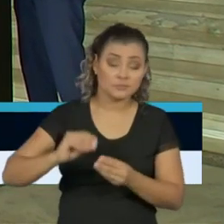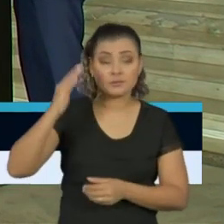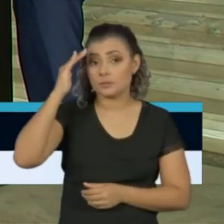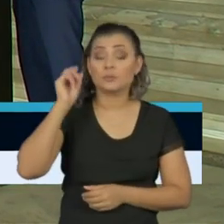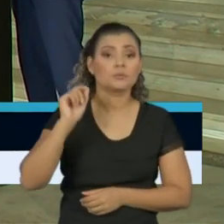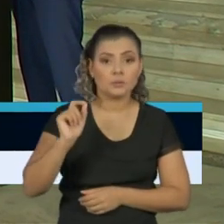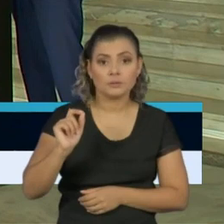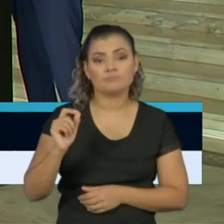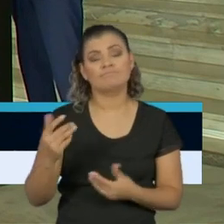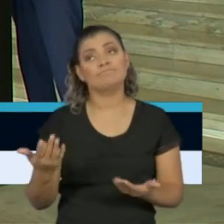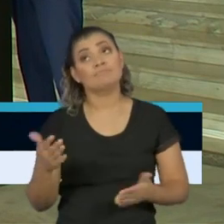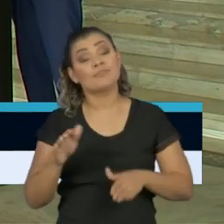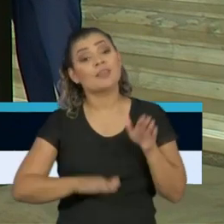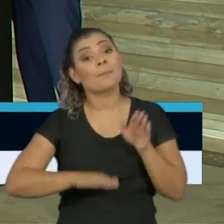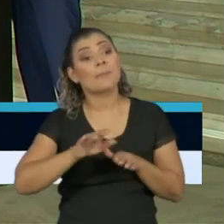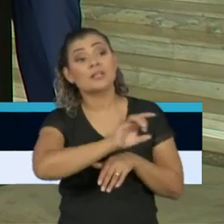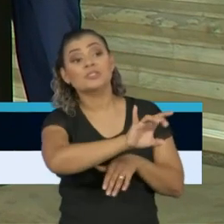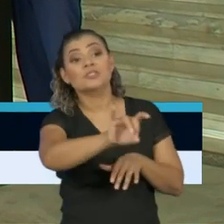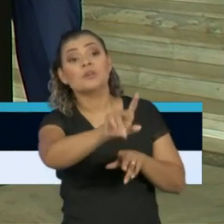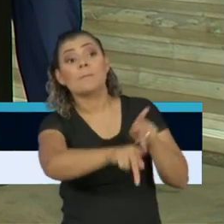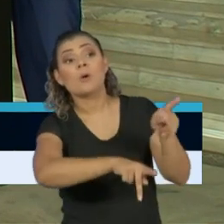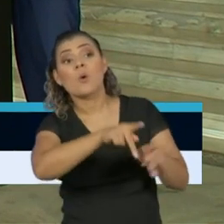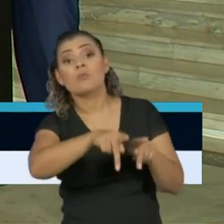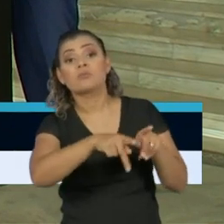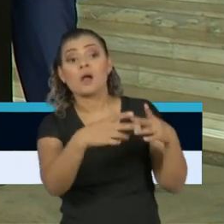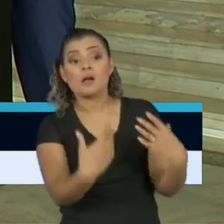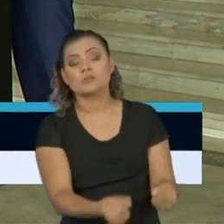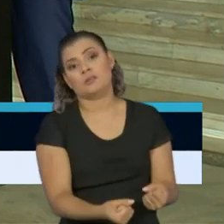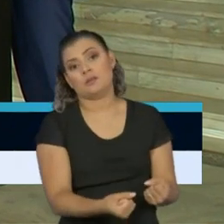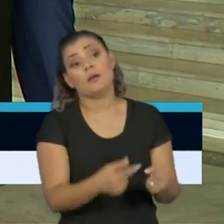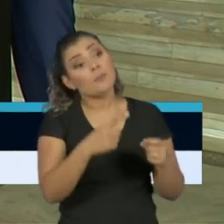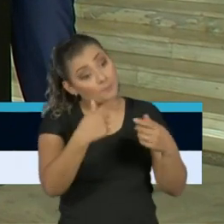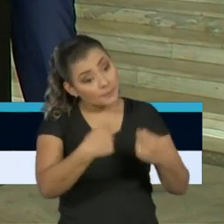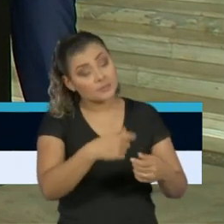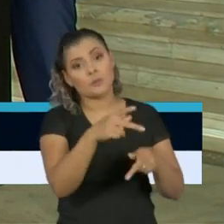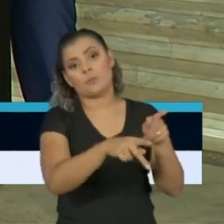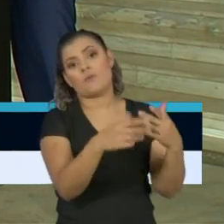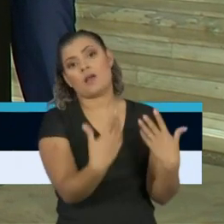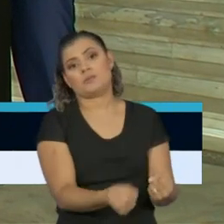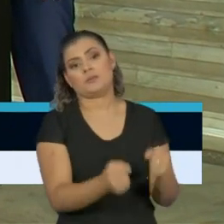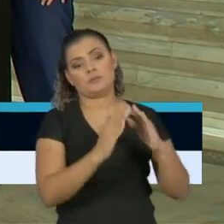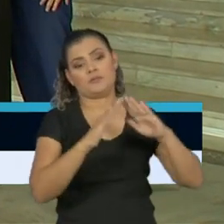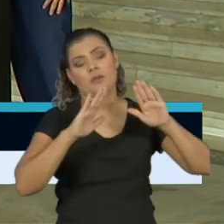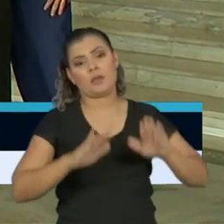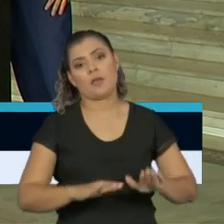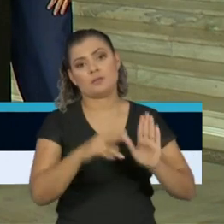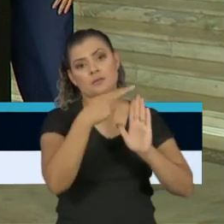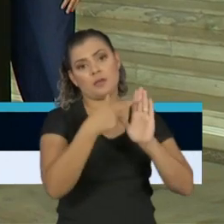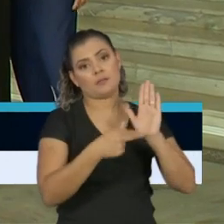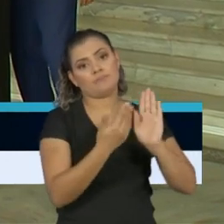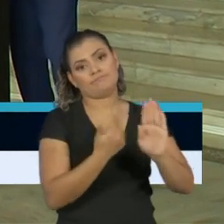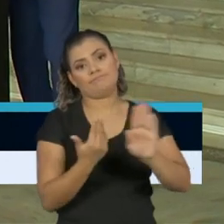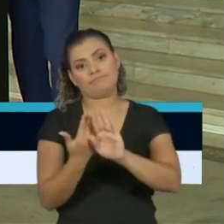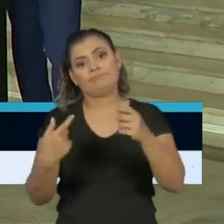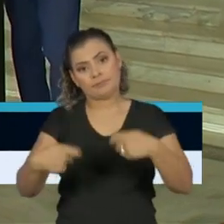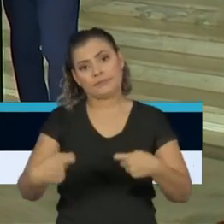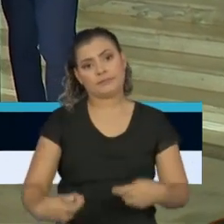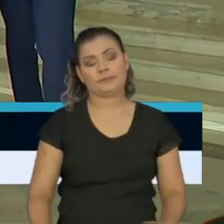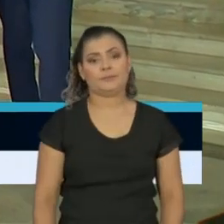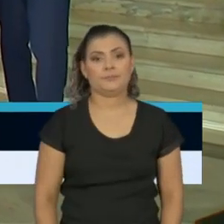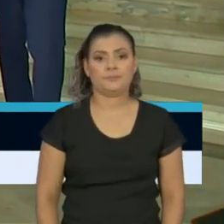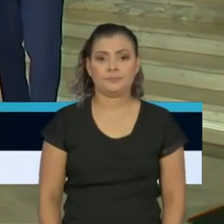depende um pouco da adesão, e ela precisa ser um pouco maior, das medidas de afastamento.